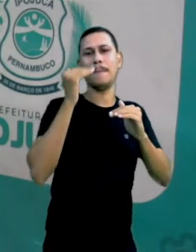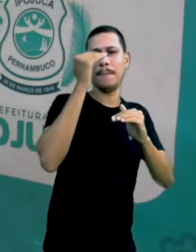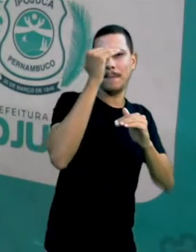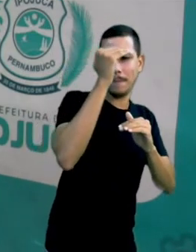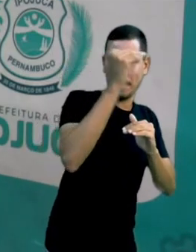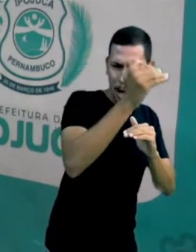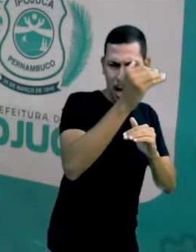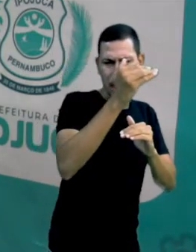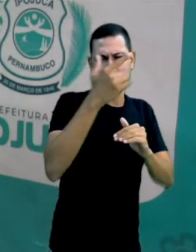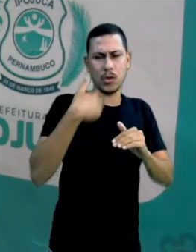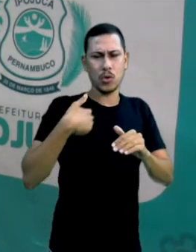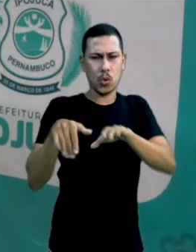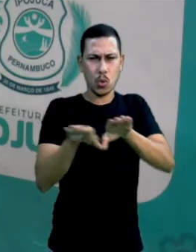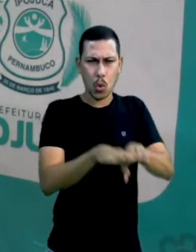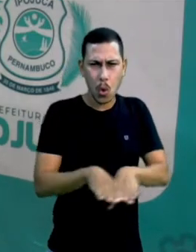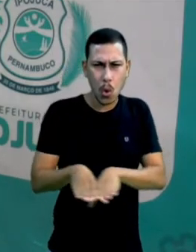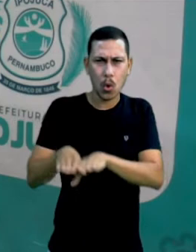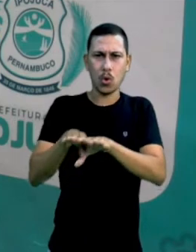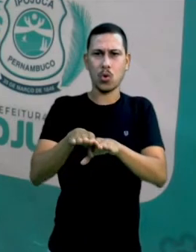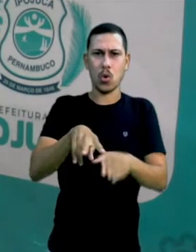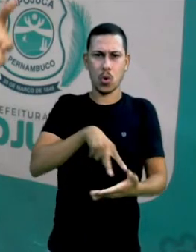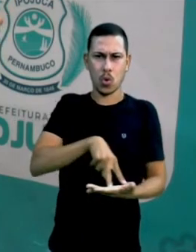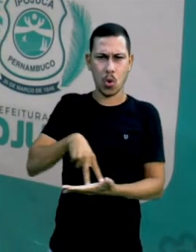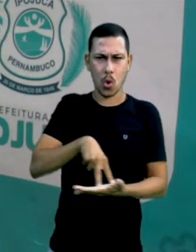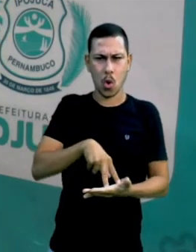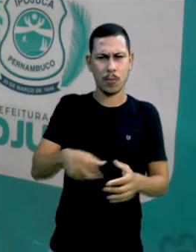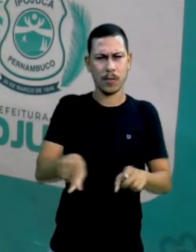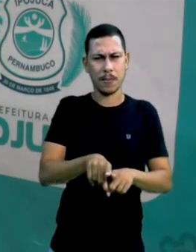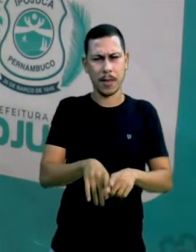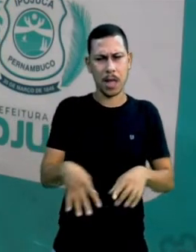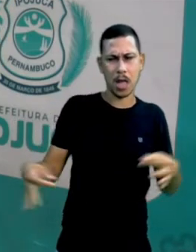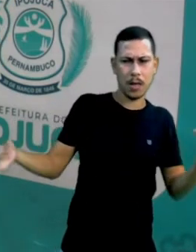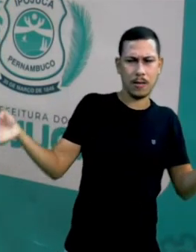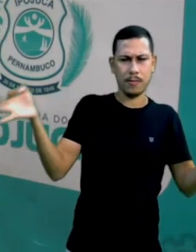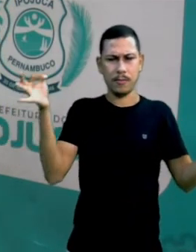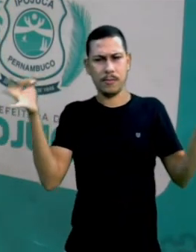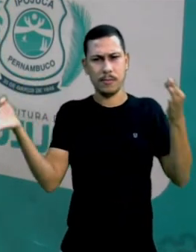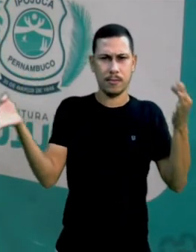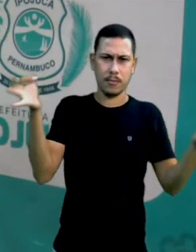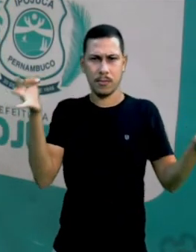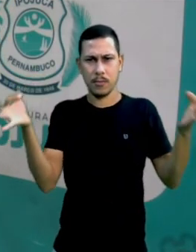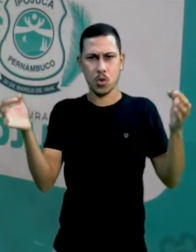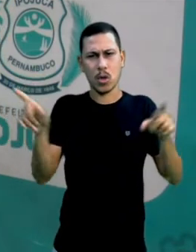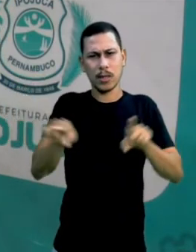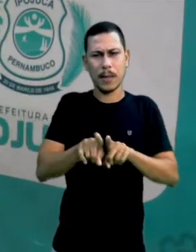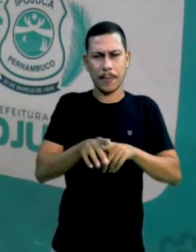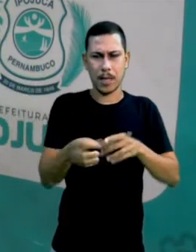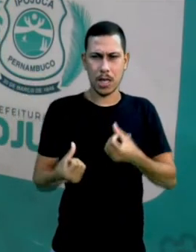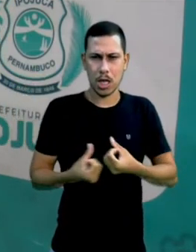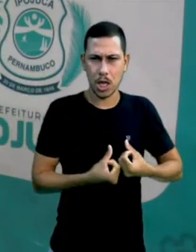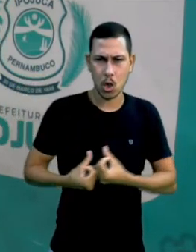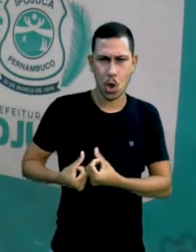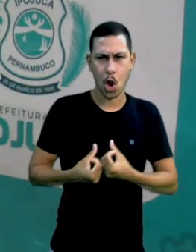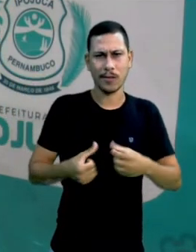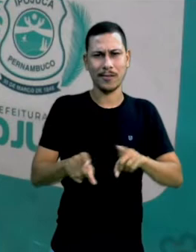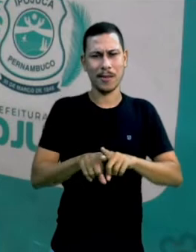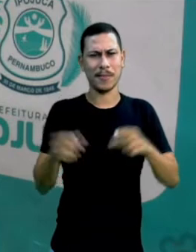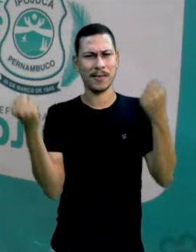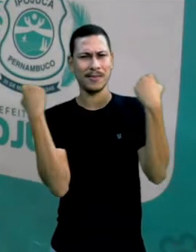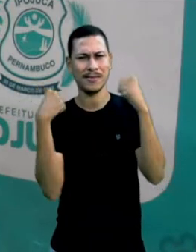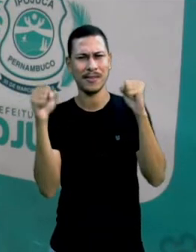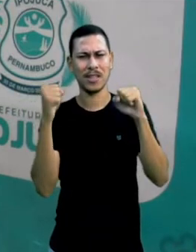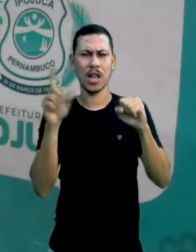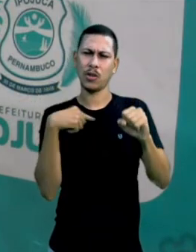próprio corpo, como por exemplo, Tai Chi Chuan, a yoga, né, que são atividades de ginástica que nós